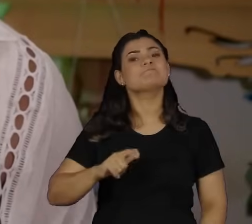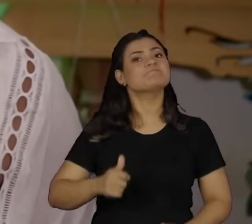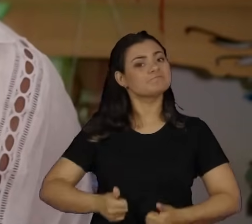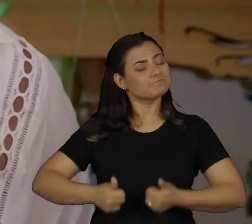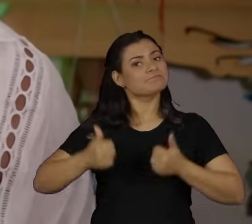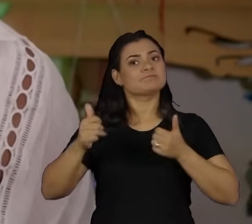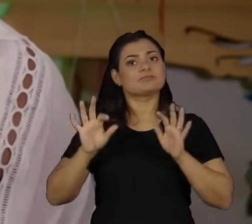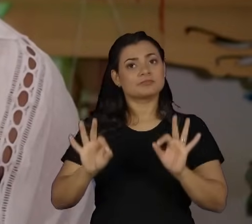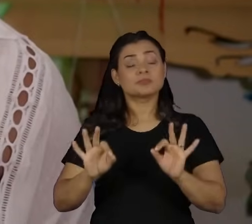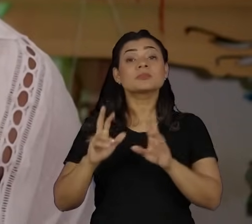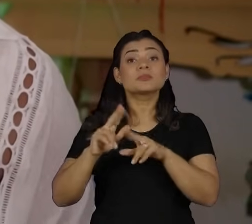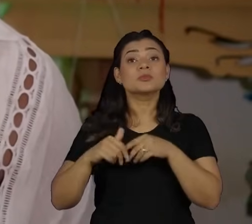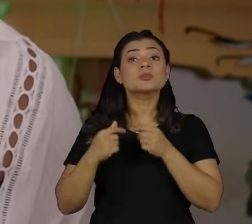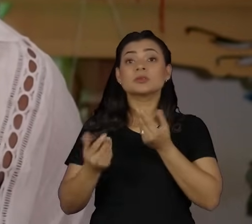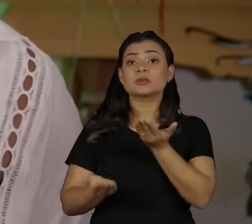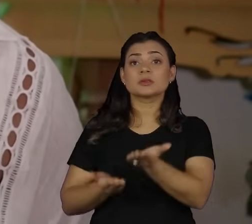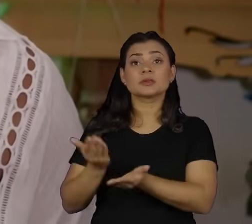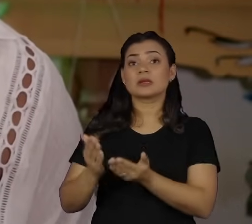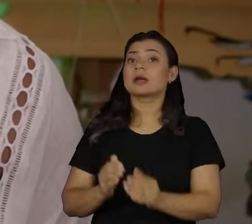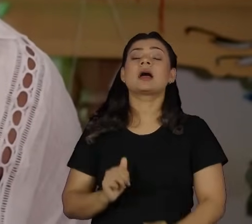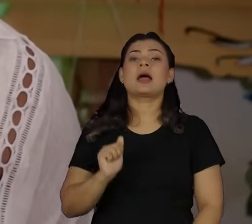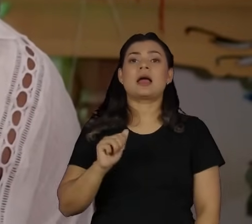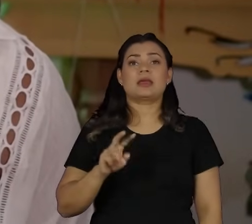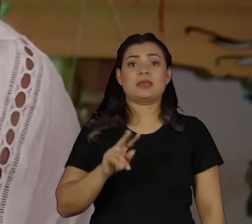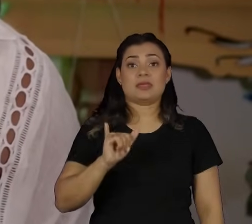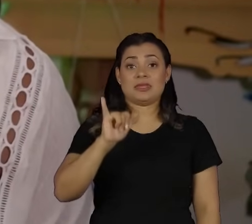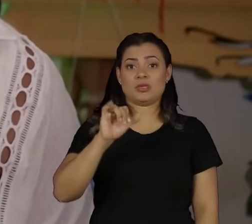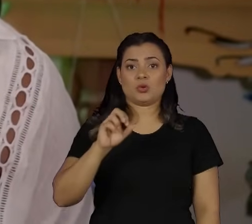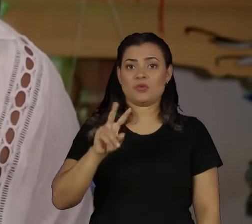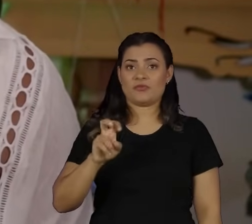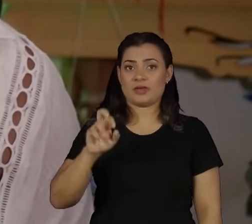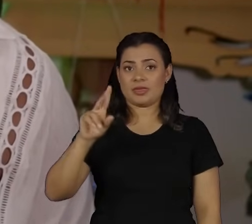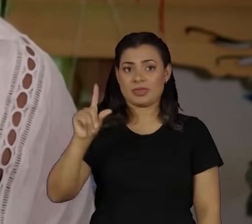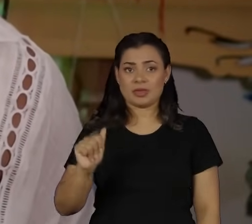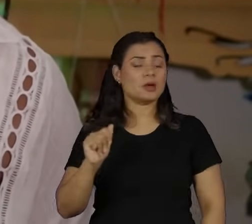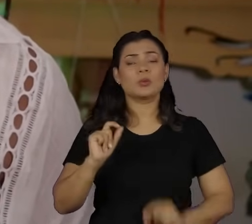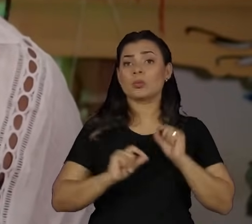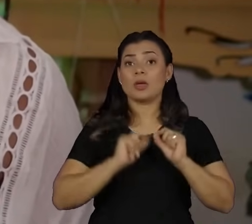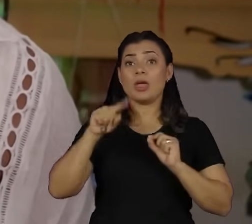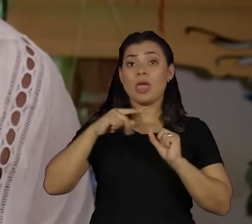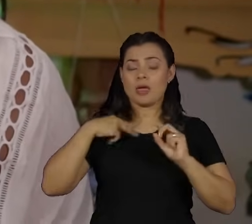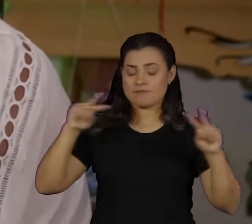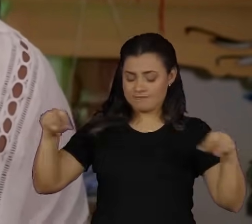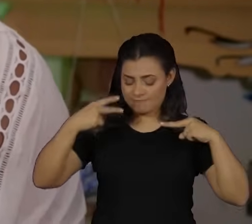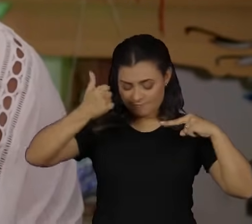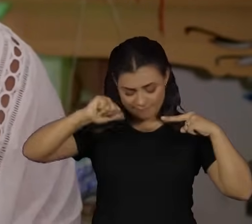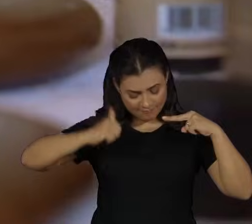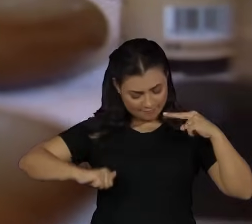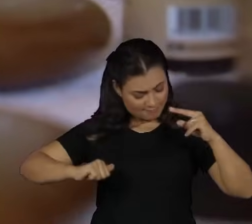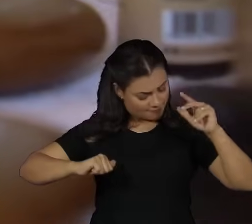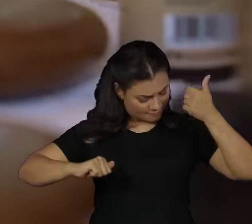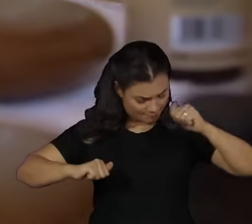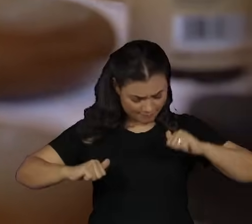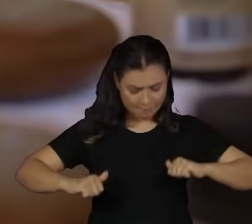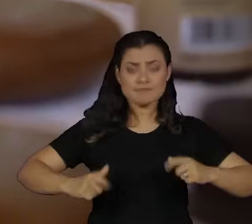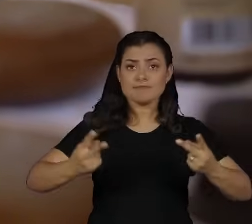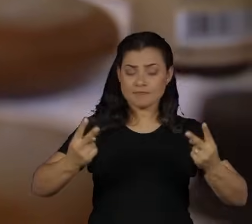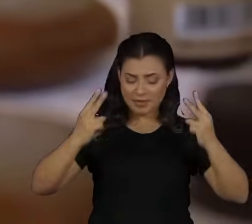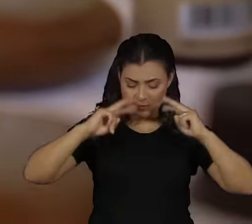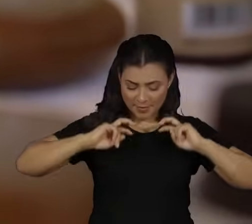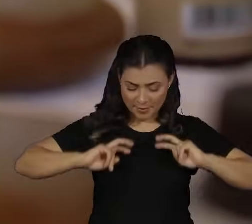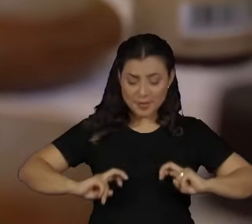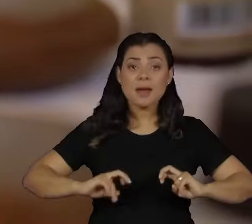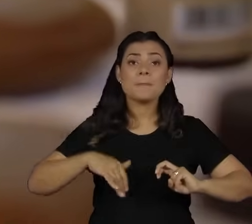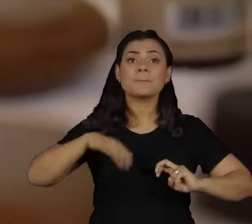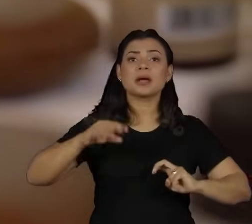Quando a gente fala de terapia Ayurveda, a gente está falando de autoobservação, né? De você olhar com mais carinho para a